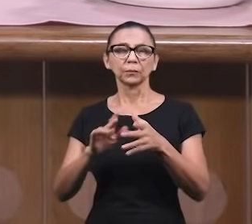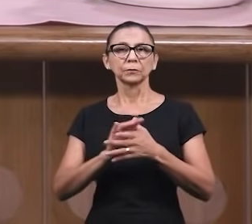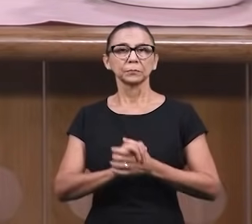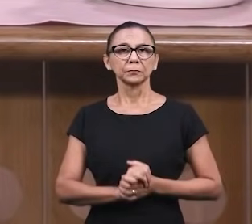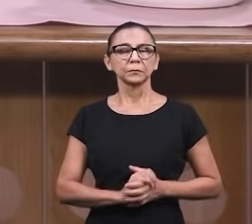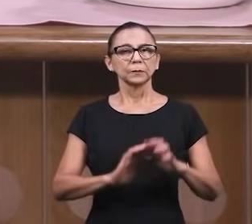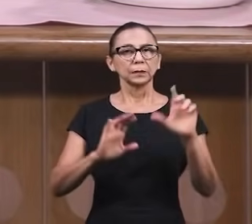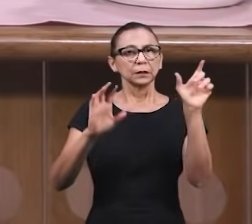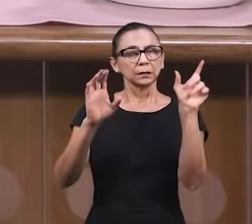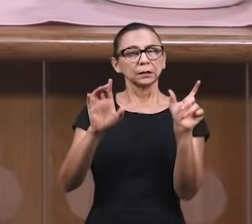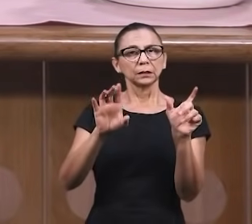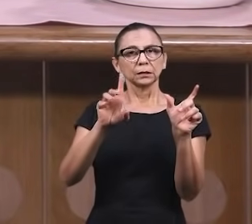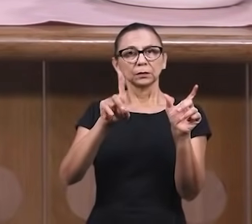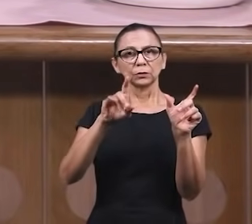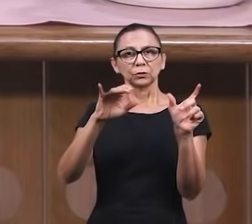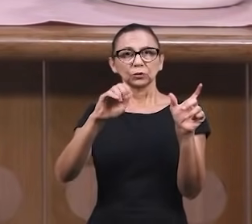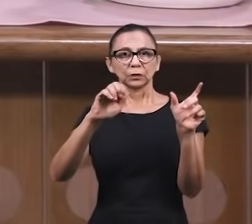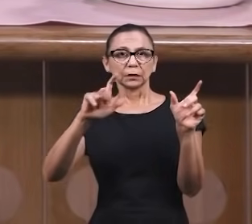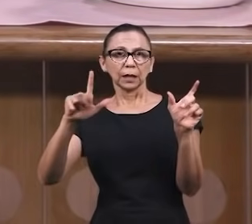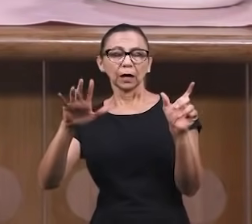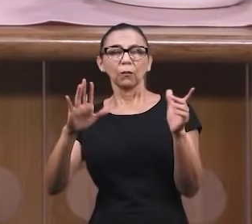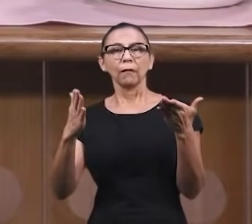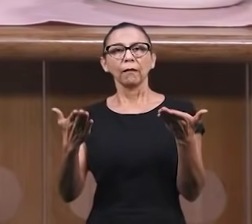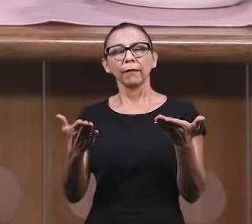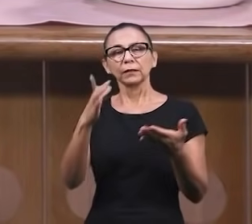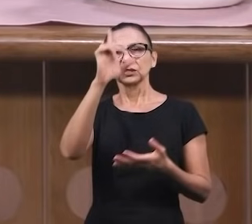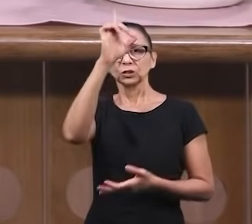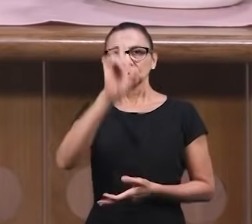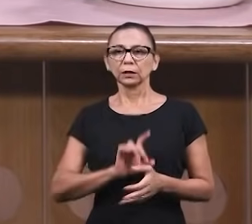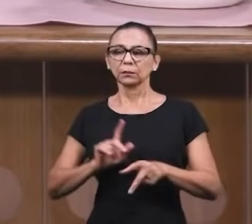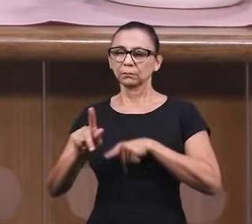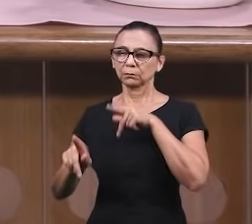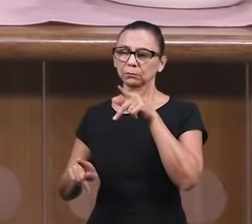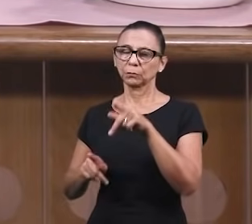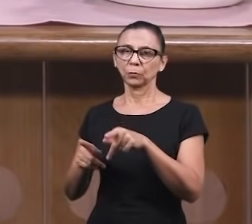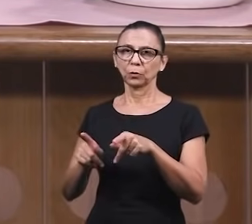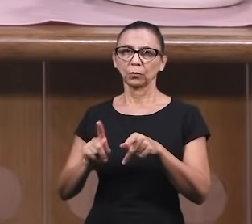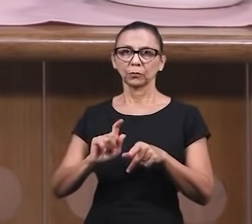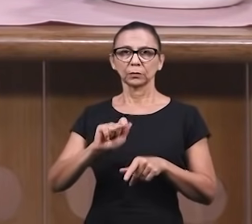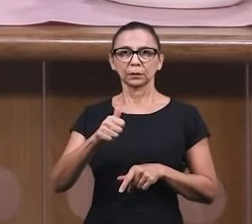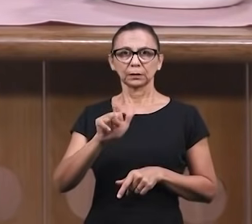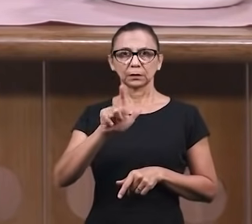significa direito. Então ela fala sobre direitos do povo. Então é uma